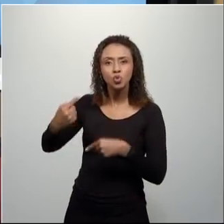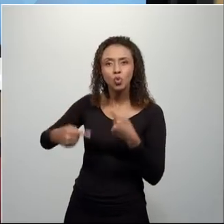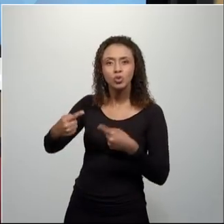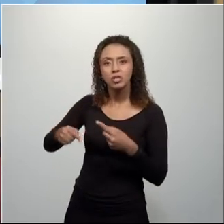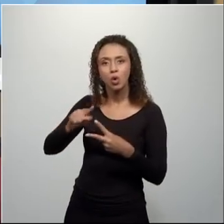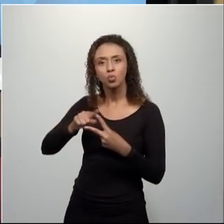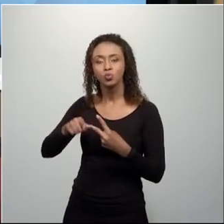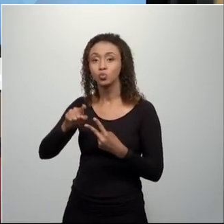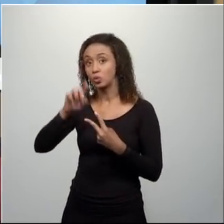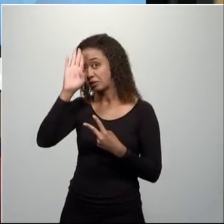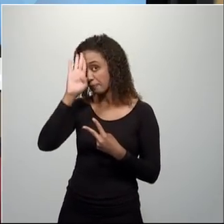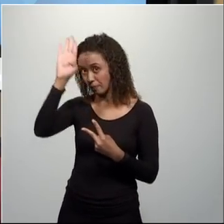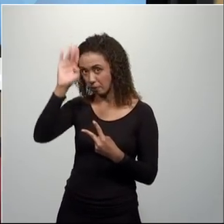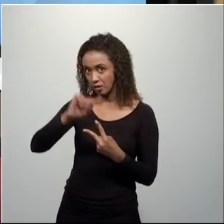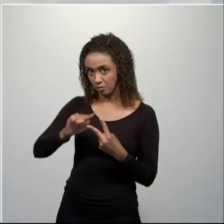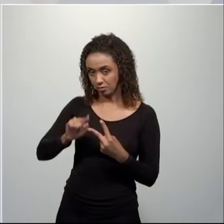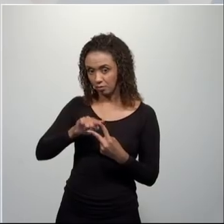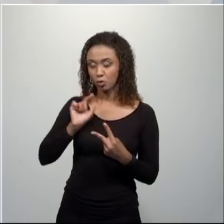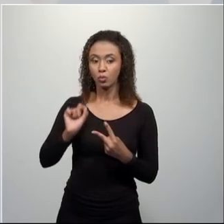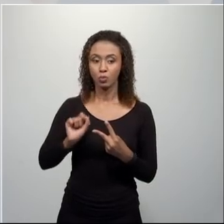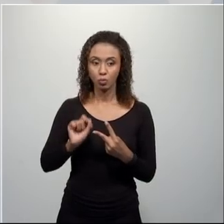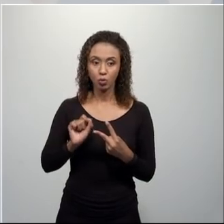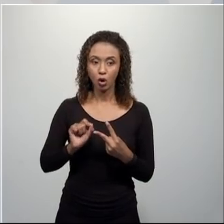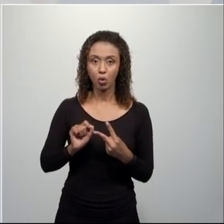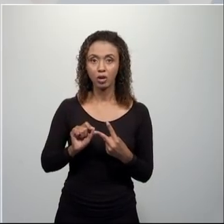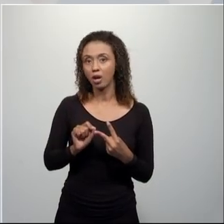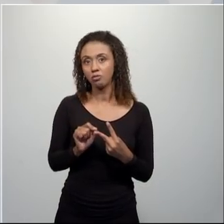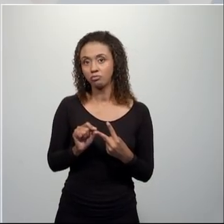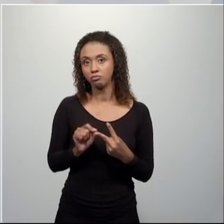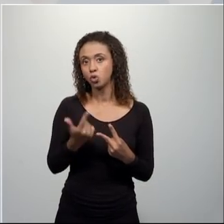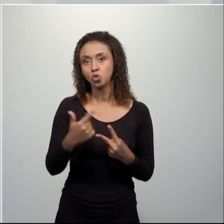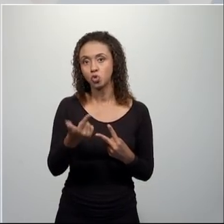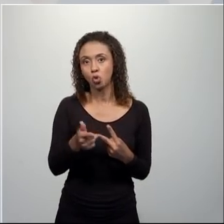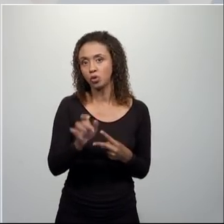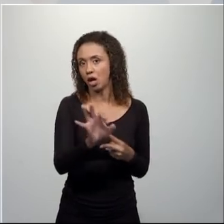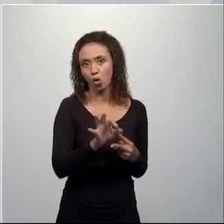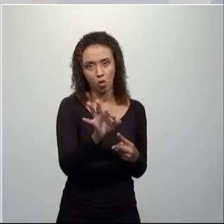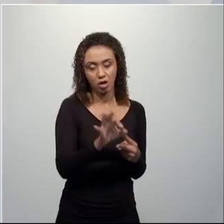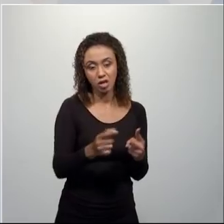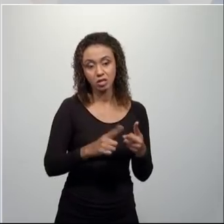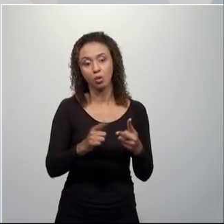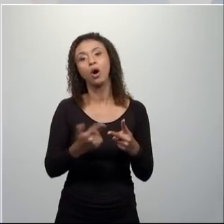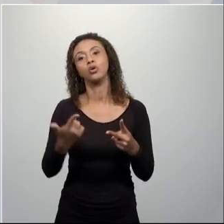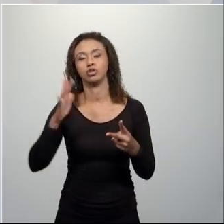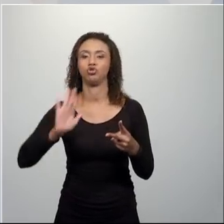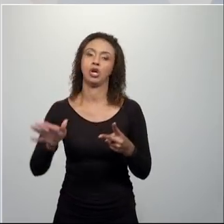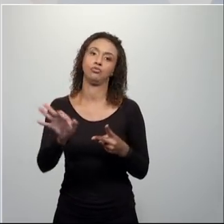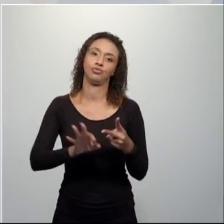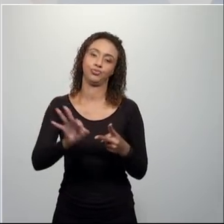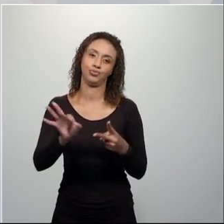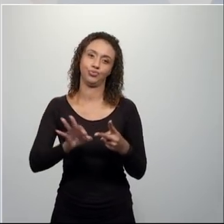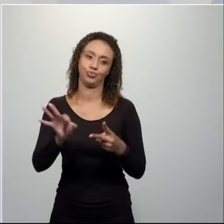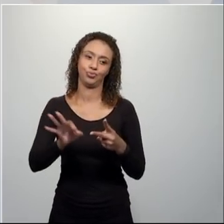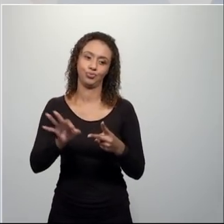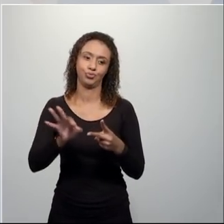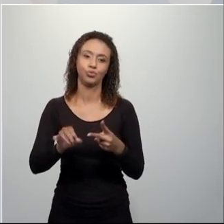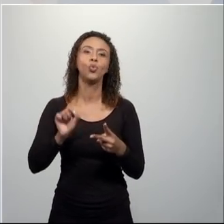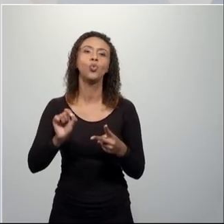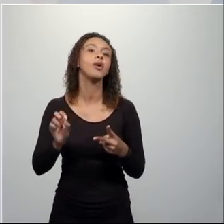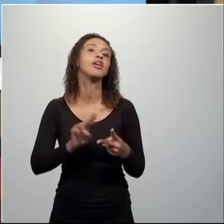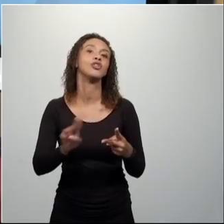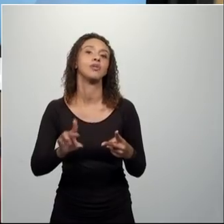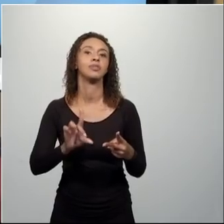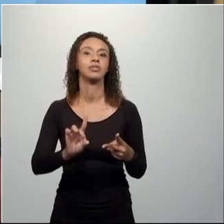únicos mas são as principais são uma busca não estruturada ea busca estruturada usando o que a gente chama de dht